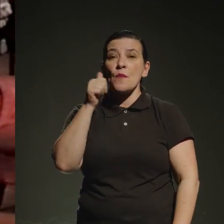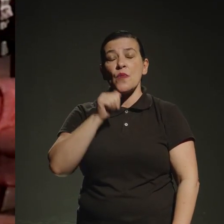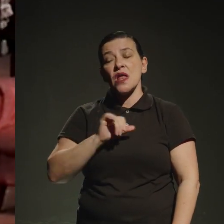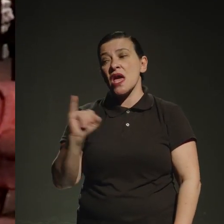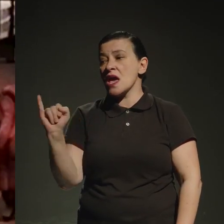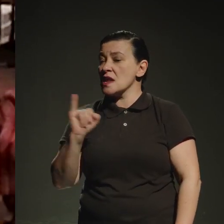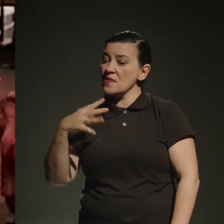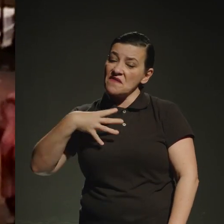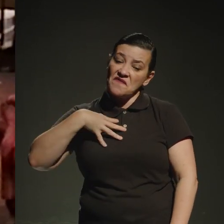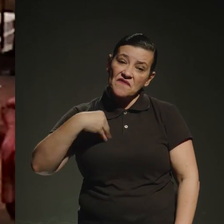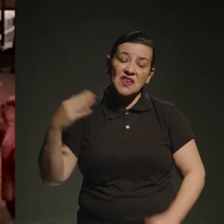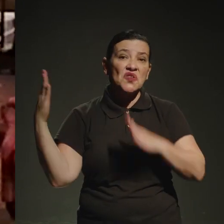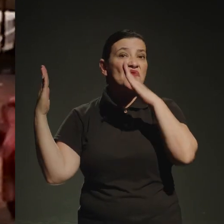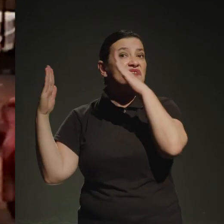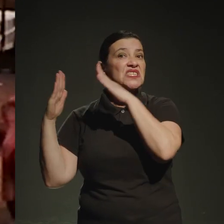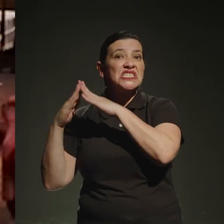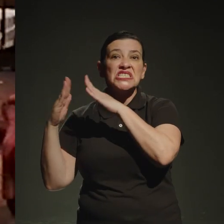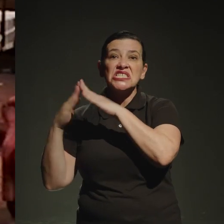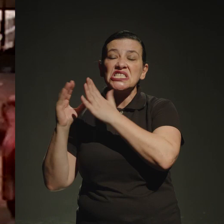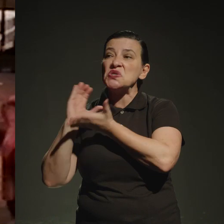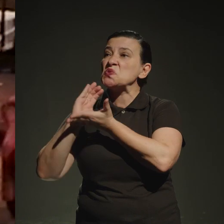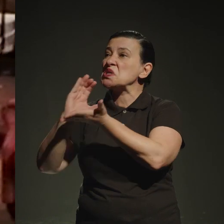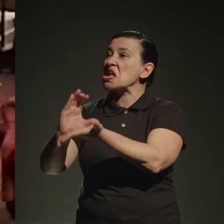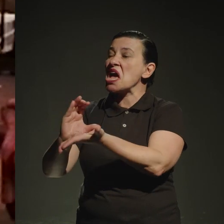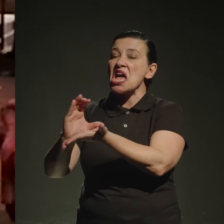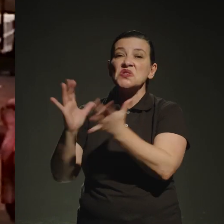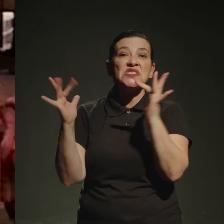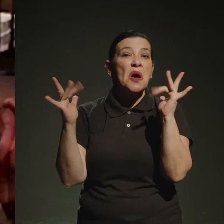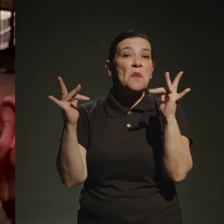tanto. Foi uma luta sem trégua.